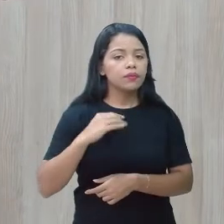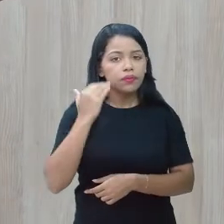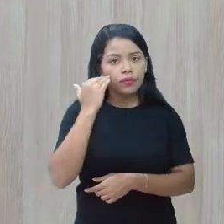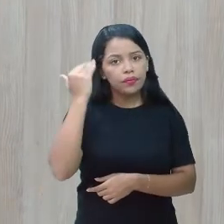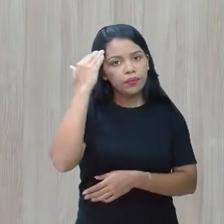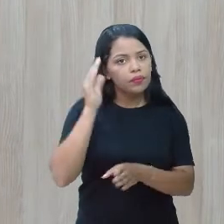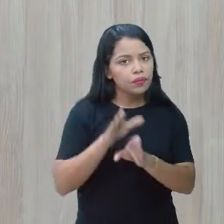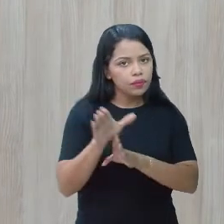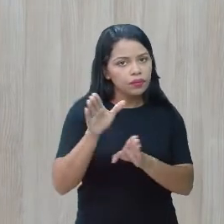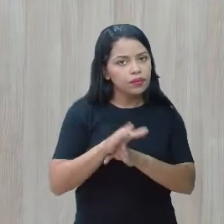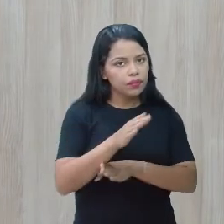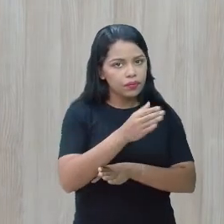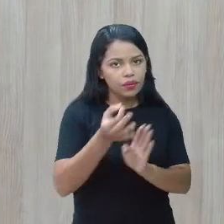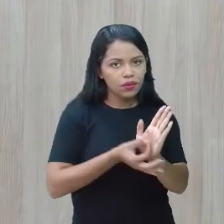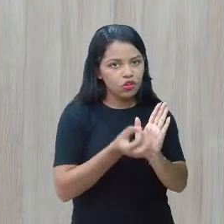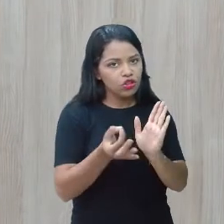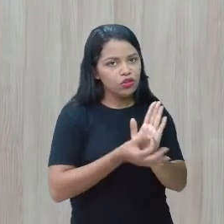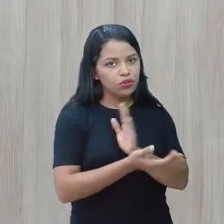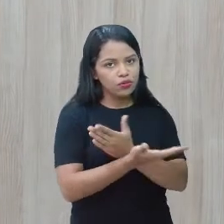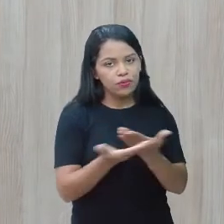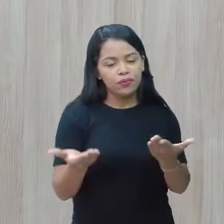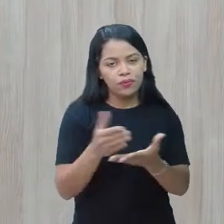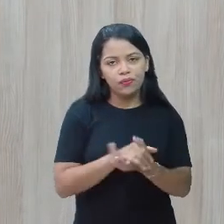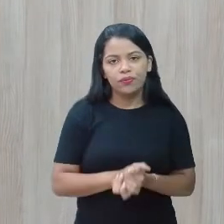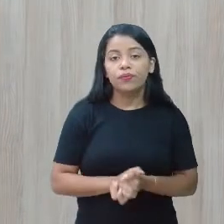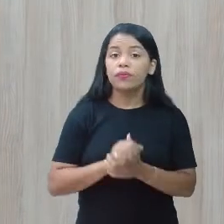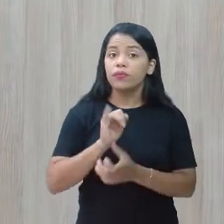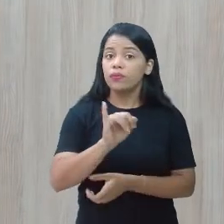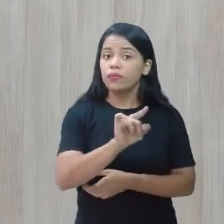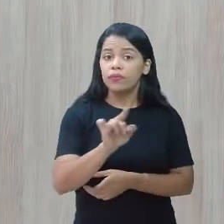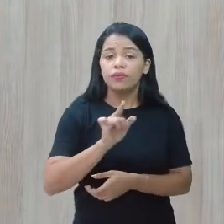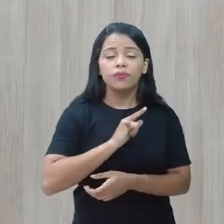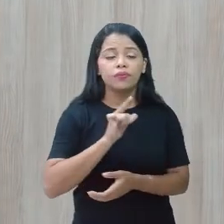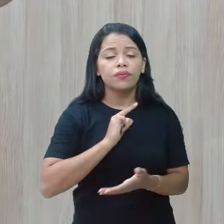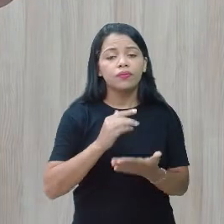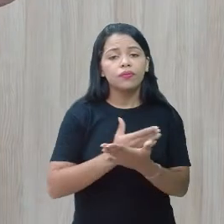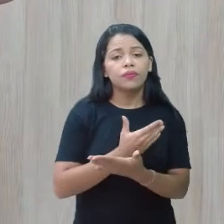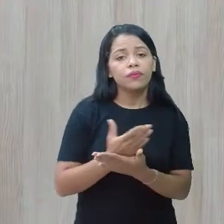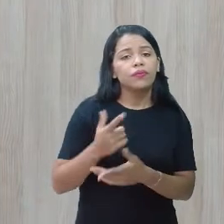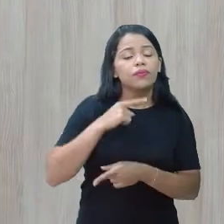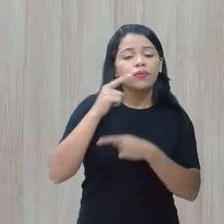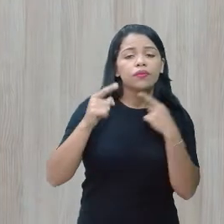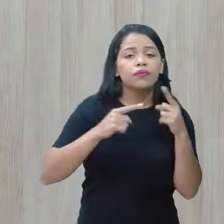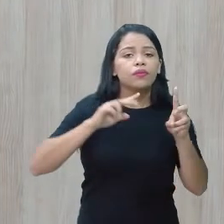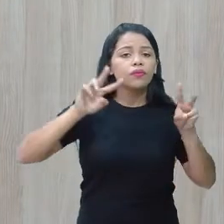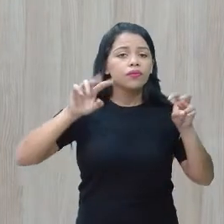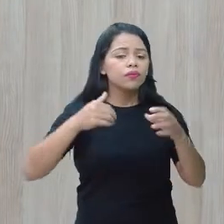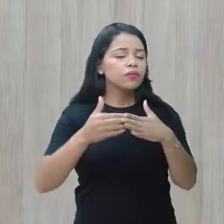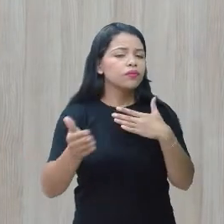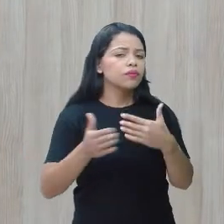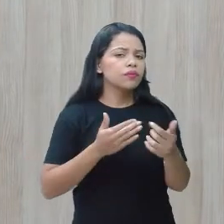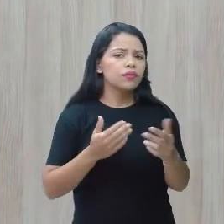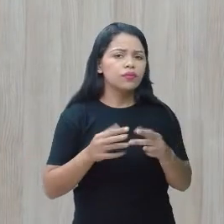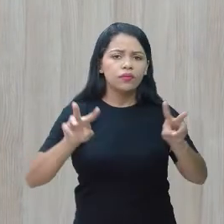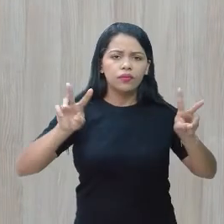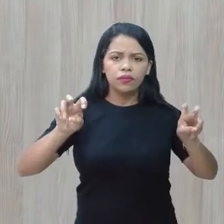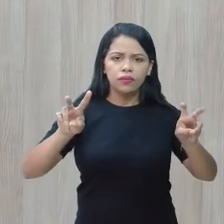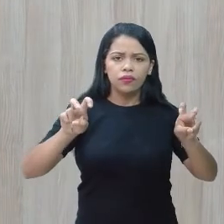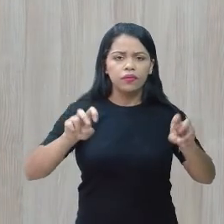conselho, fica a dica, tá, pessoal? Um conselho, se você tem alguma dúvida sobre qualquer